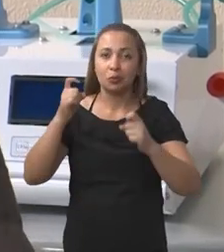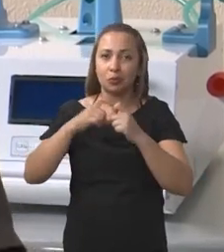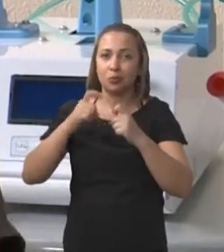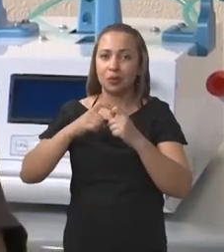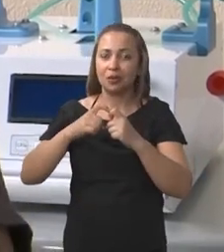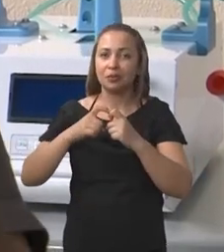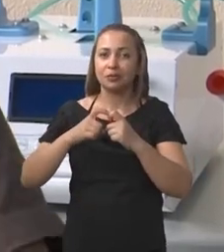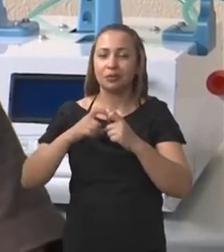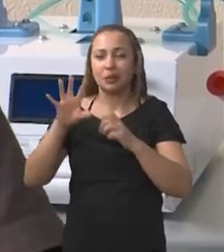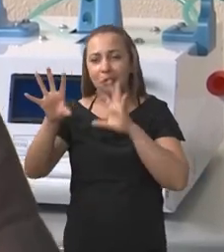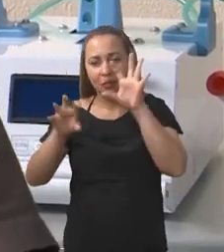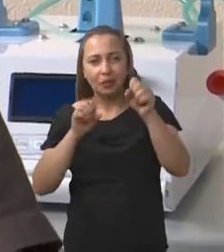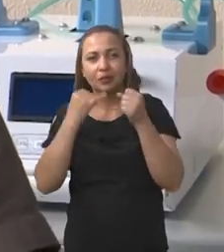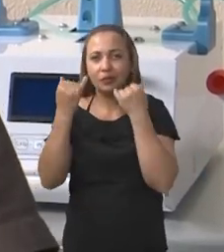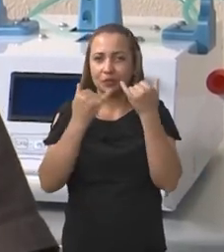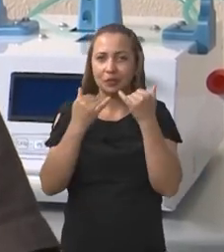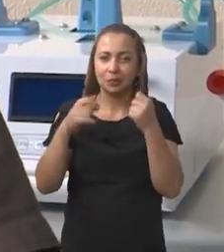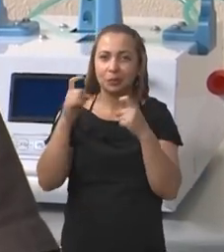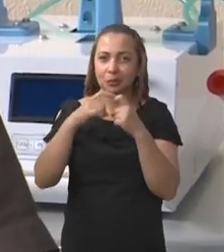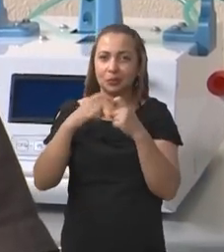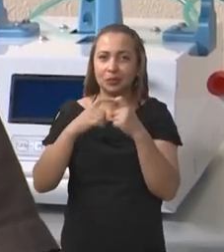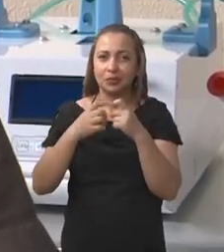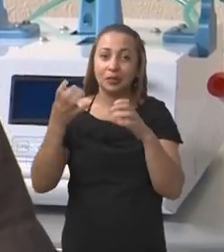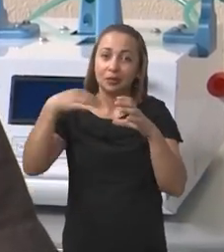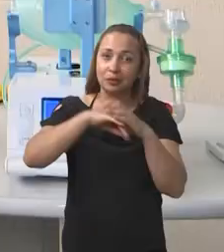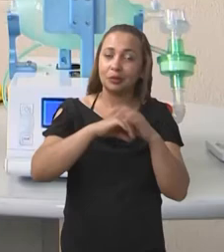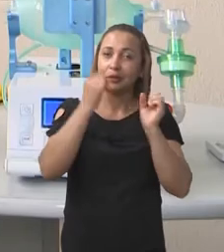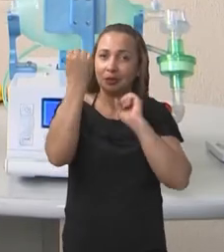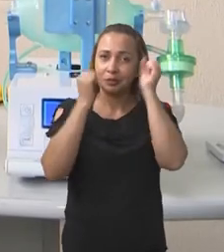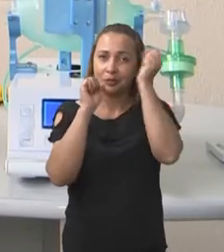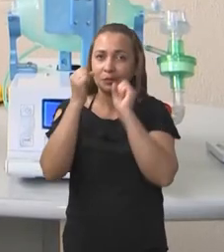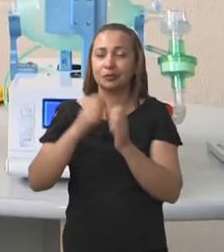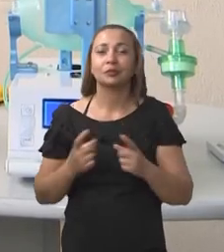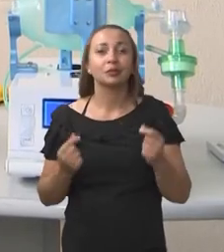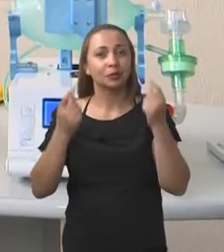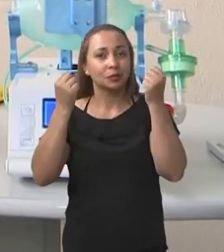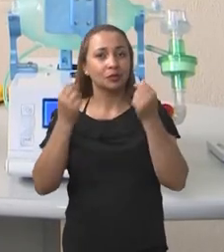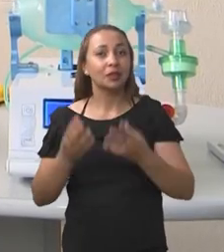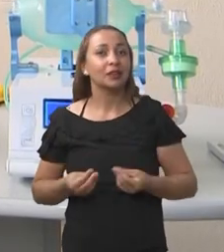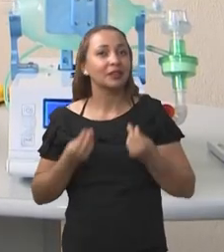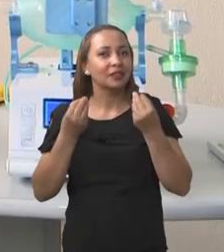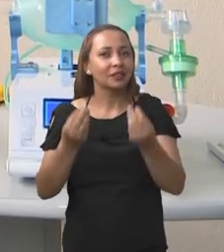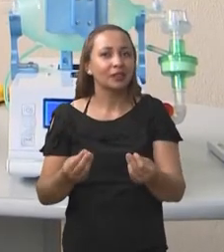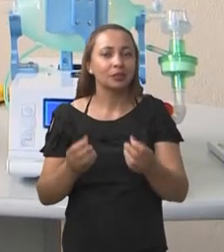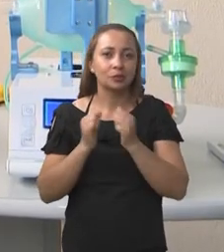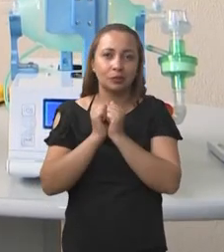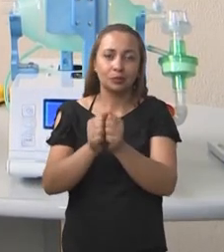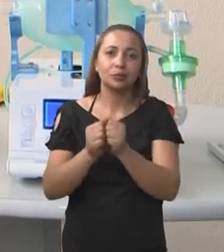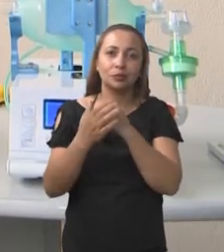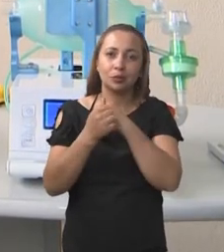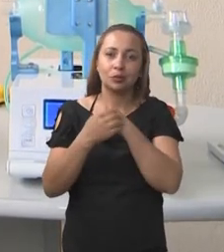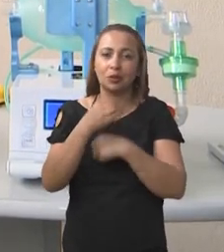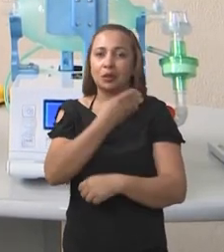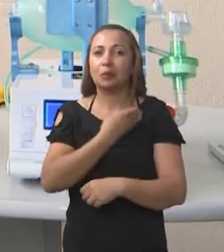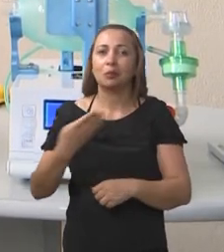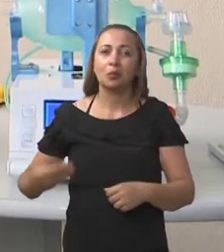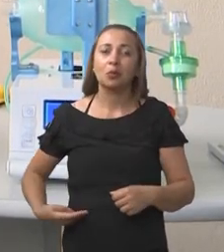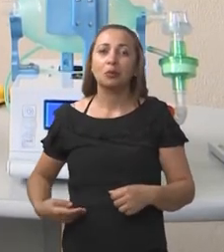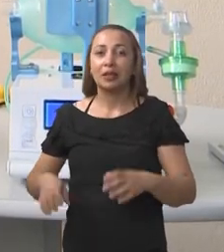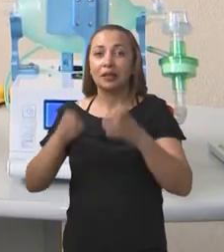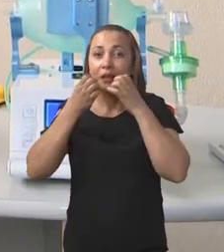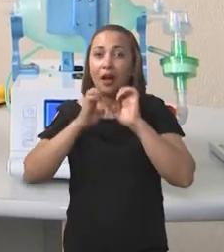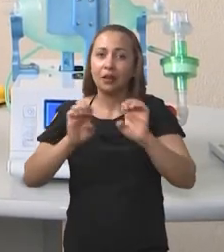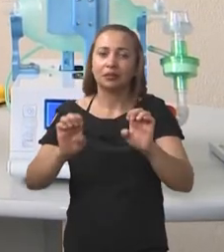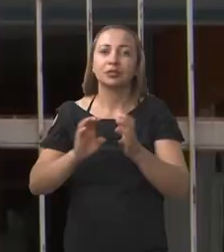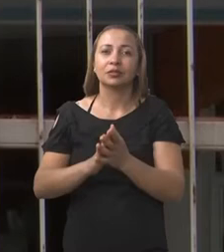essas informações da área médica para poder introduzir no equipamento. Com recursos disponibilizados por meio de chamada pública